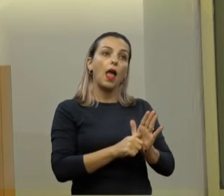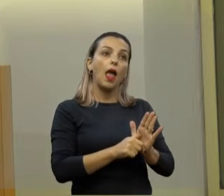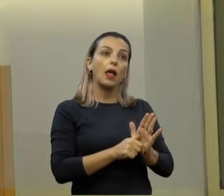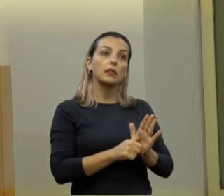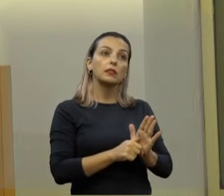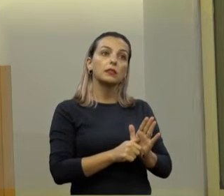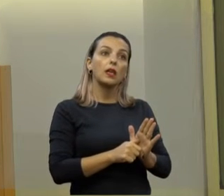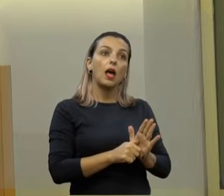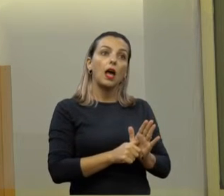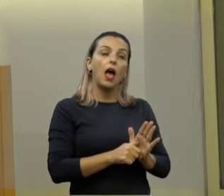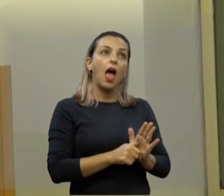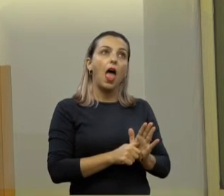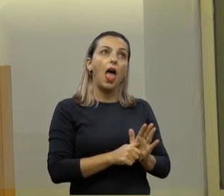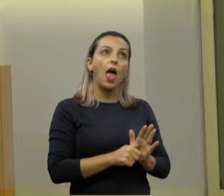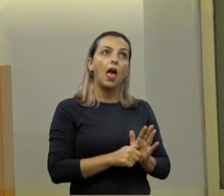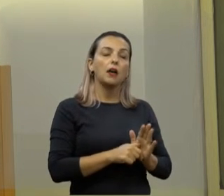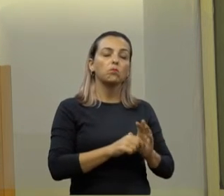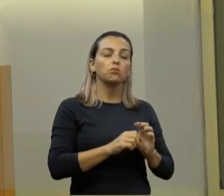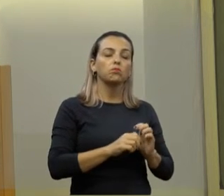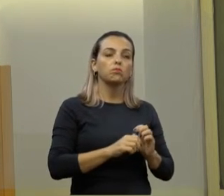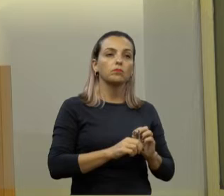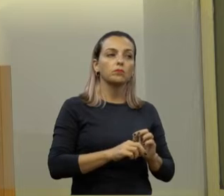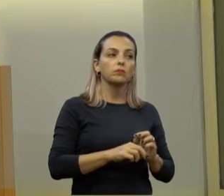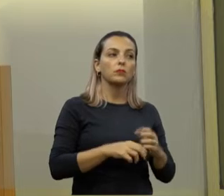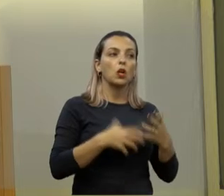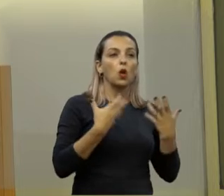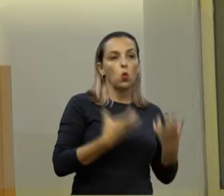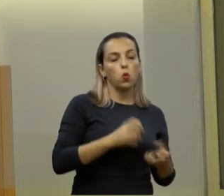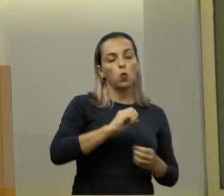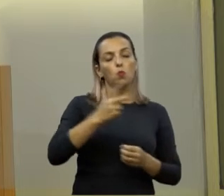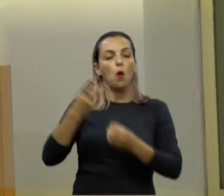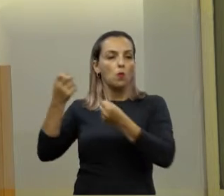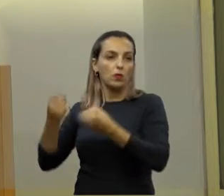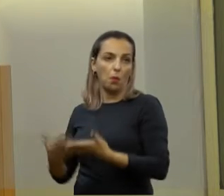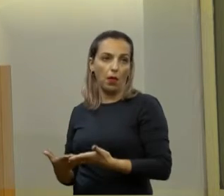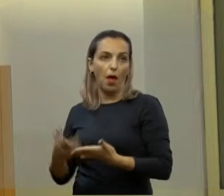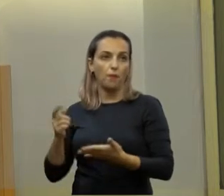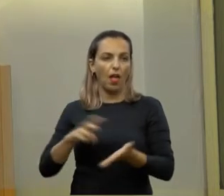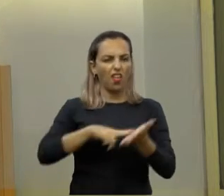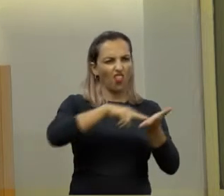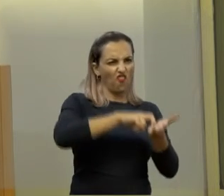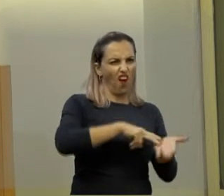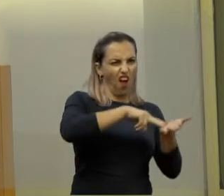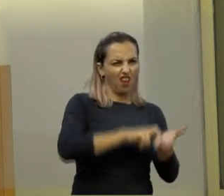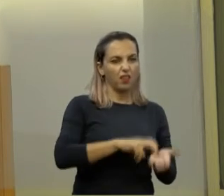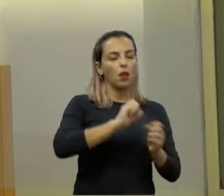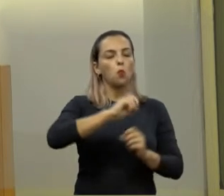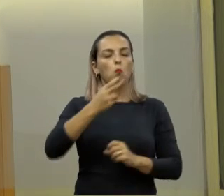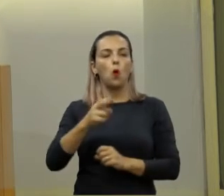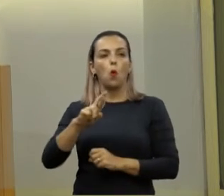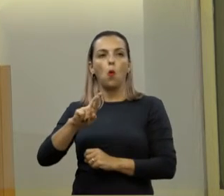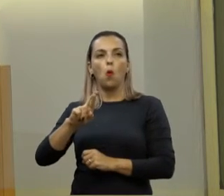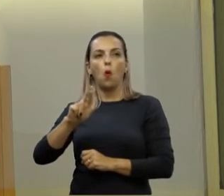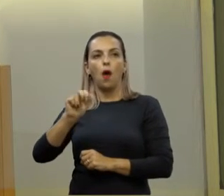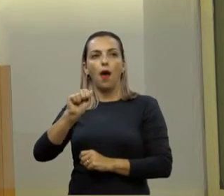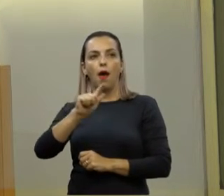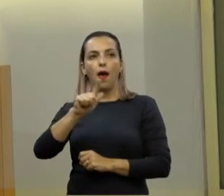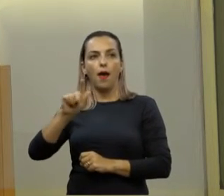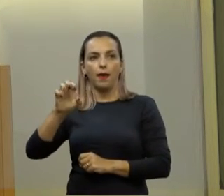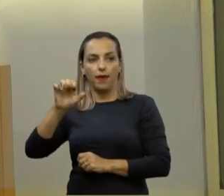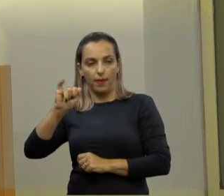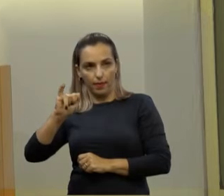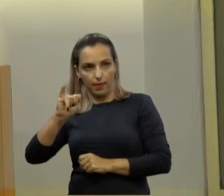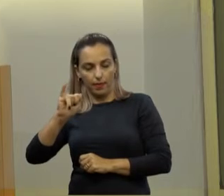exemplificativa o projeto fala é em eventos de funk o reggae não sei o nome direito aí mas fala